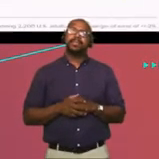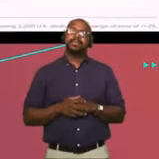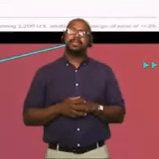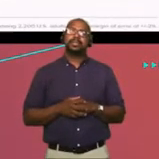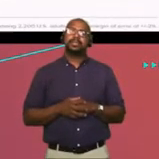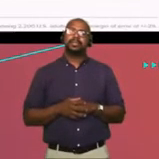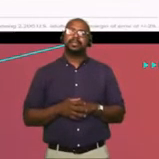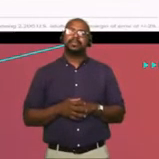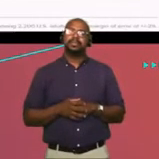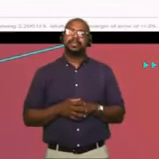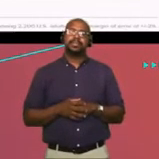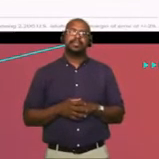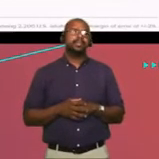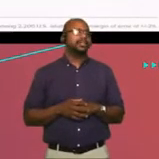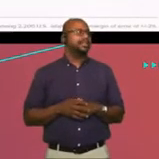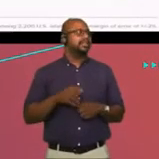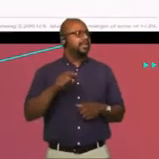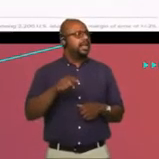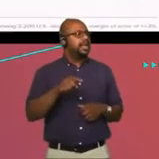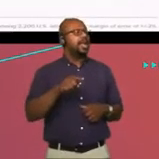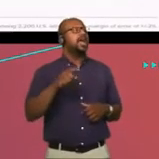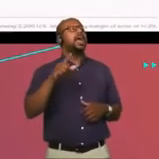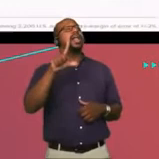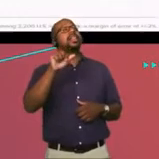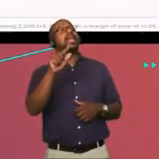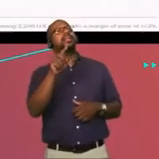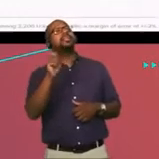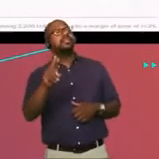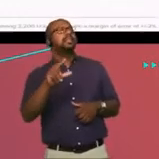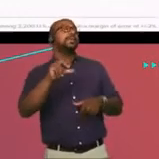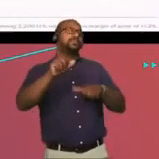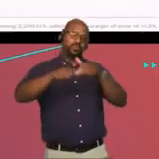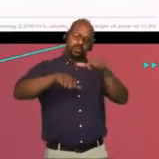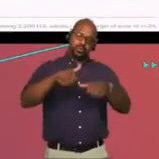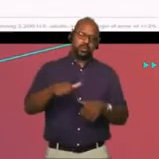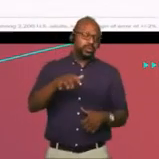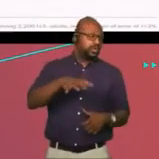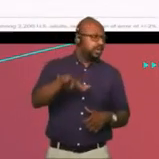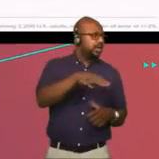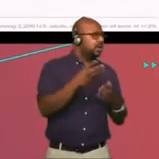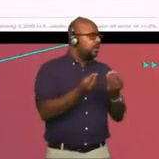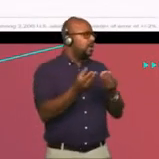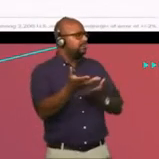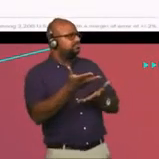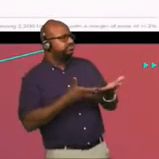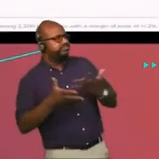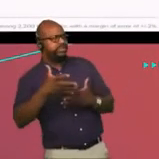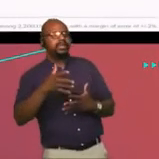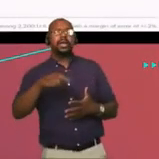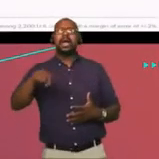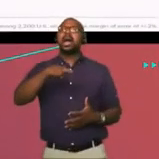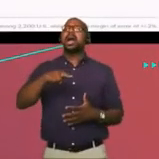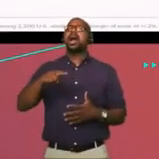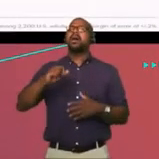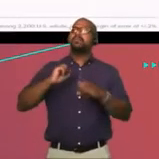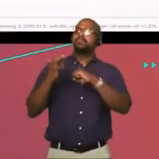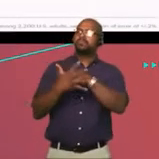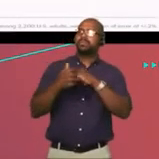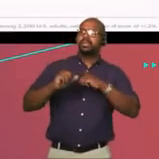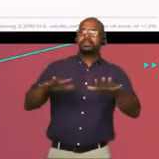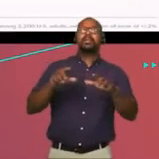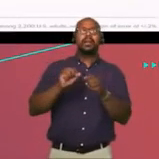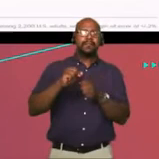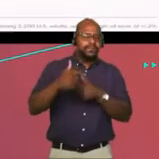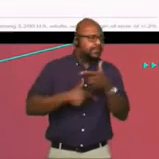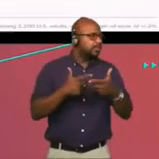Oi e aí o lazer mundo é a forma com que as pessoas durante a pandemia faziam